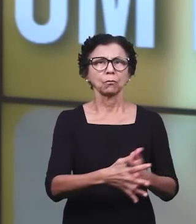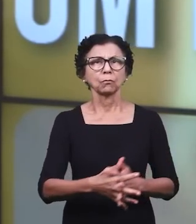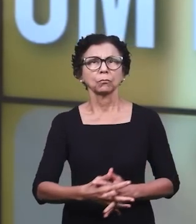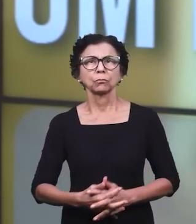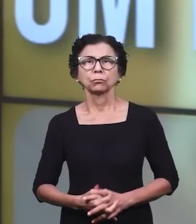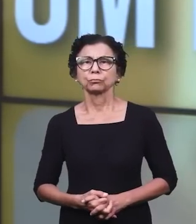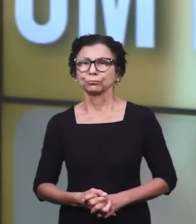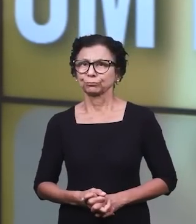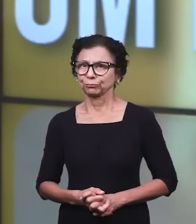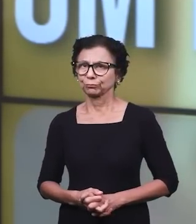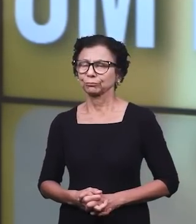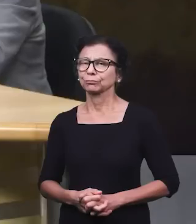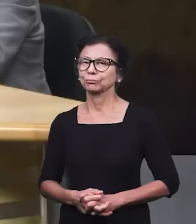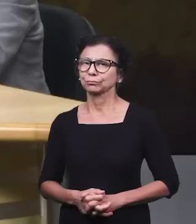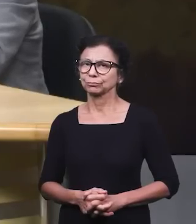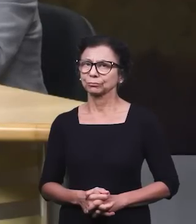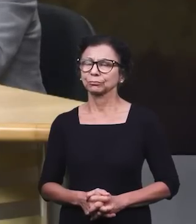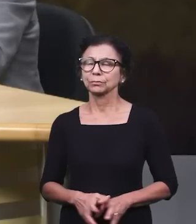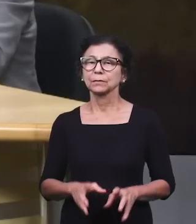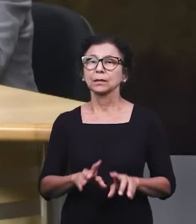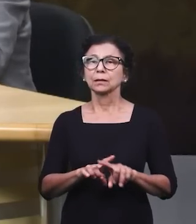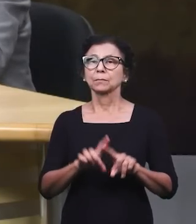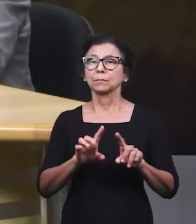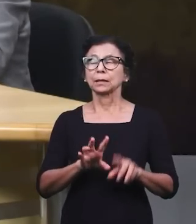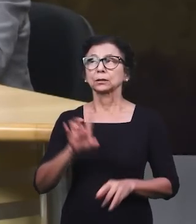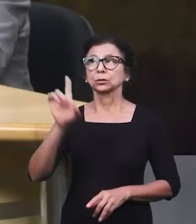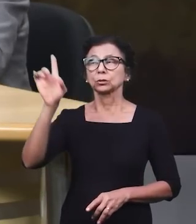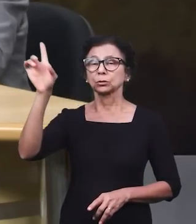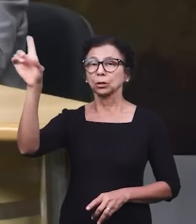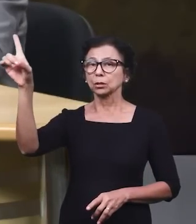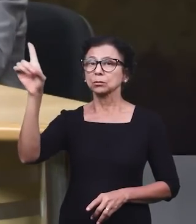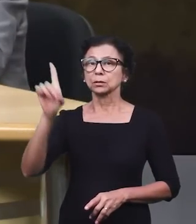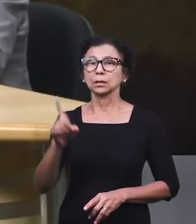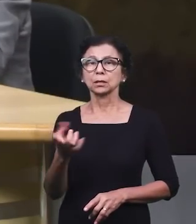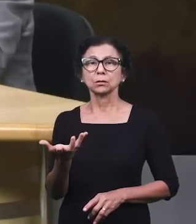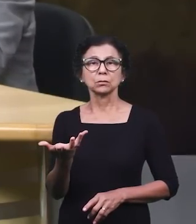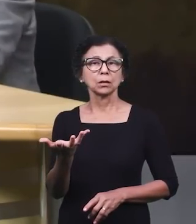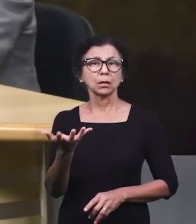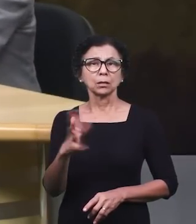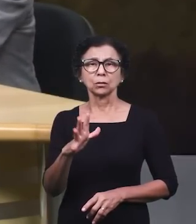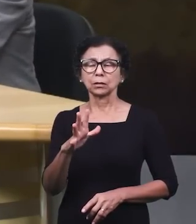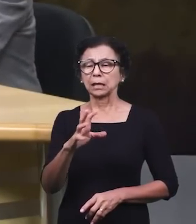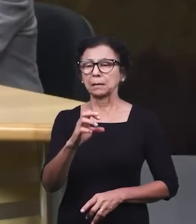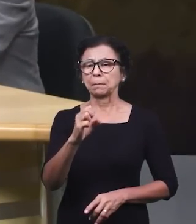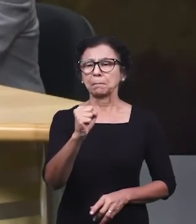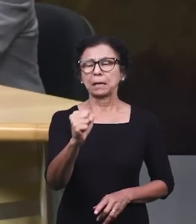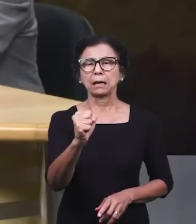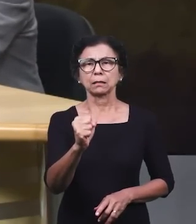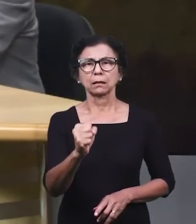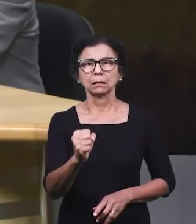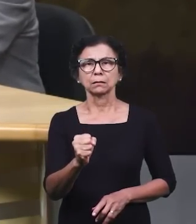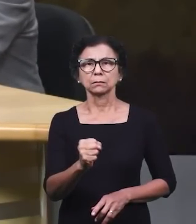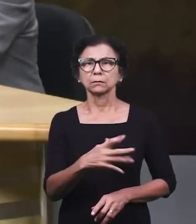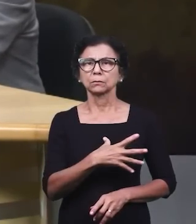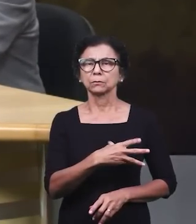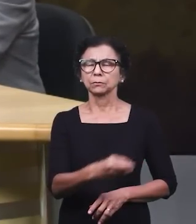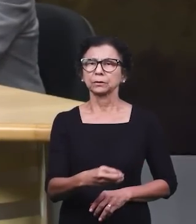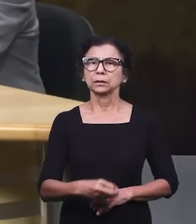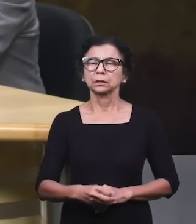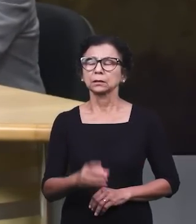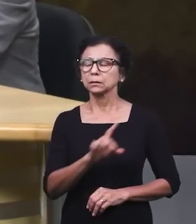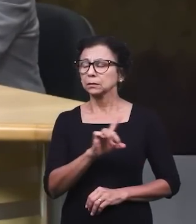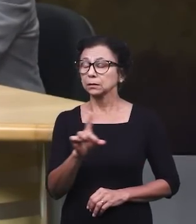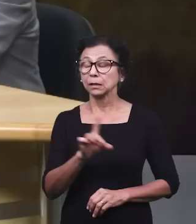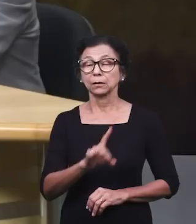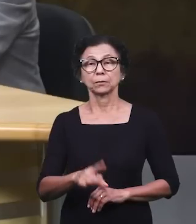que poupava o filho. É o Deus da vida. É o Deus da vida. Muito bom. Então o Senhor não é o Deus que vai sacrificar os nossos filhos. Eles servirem ao